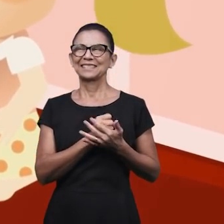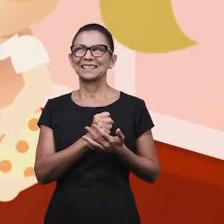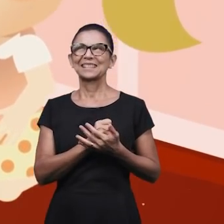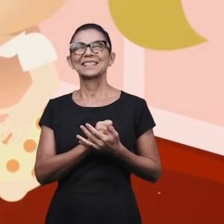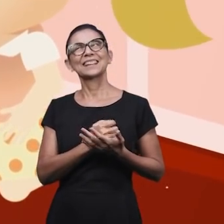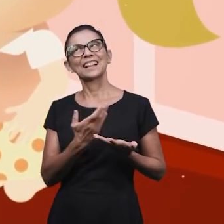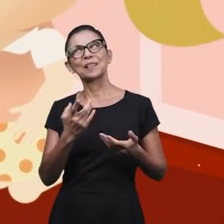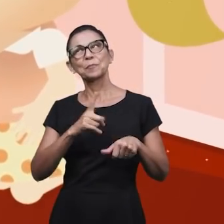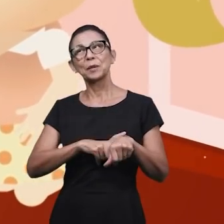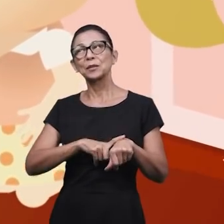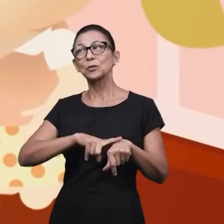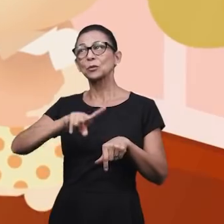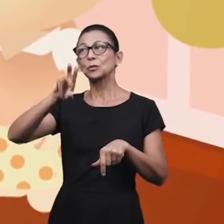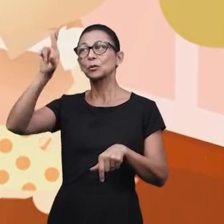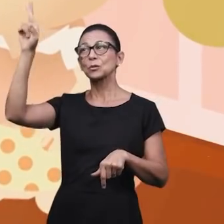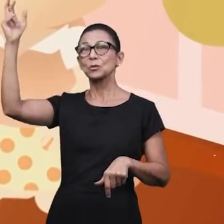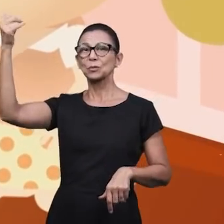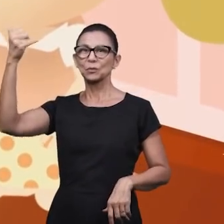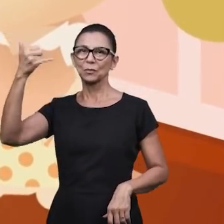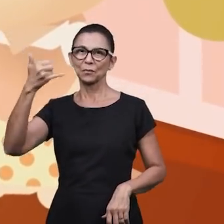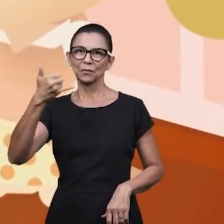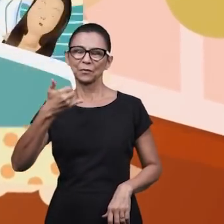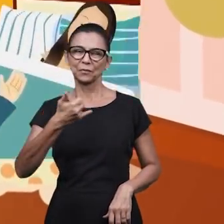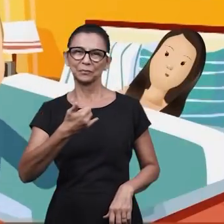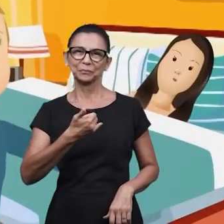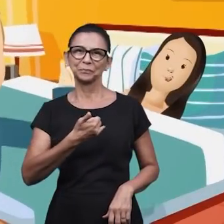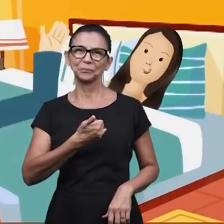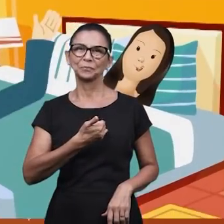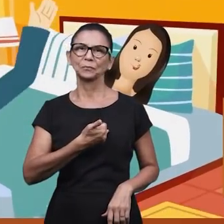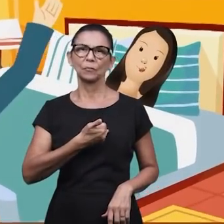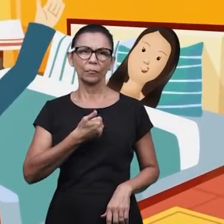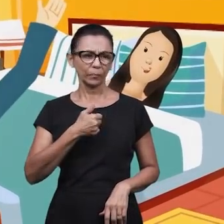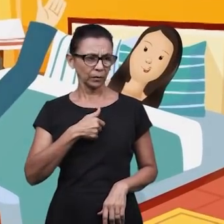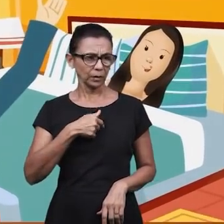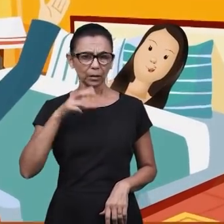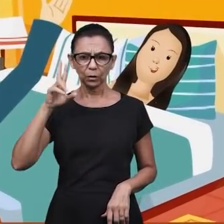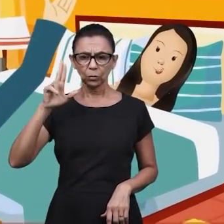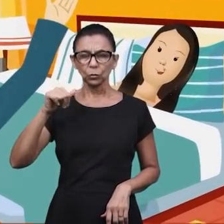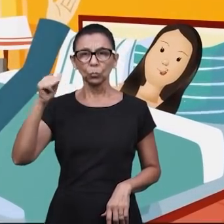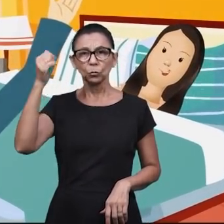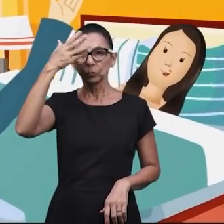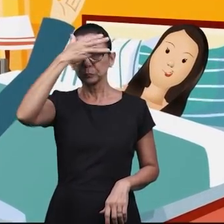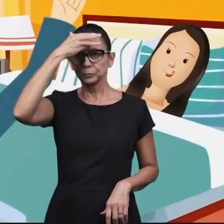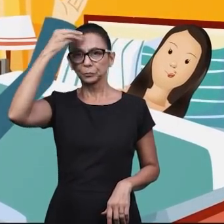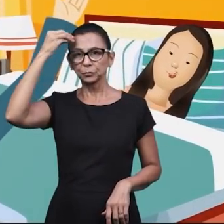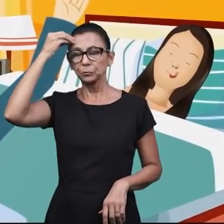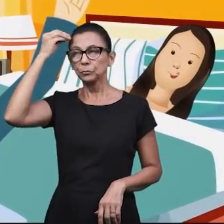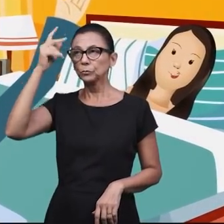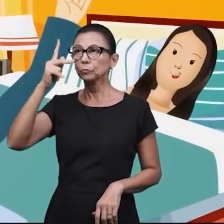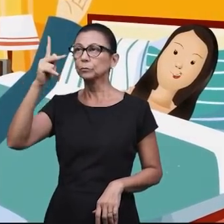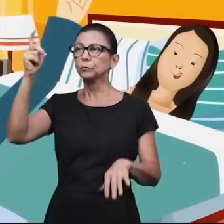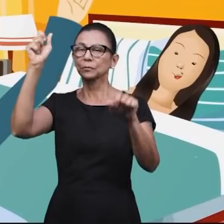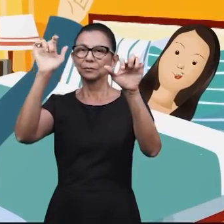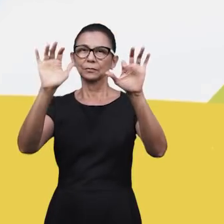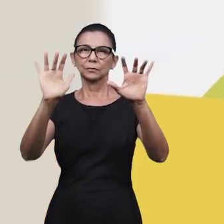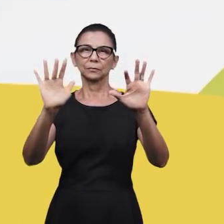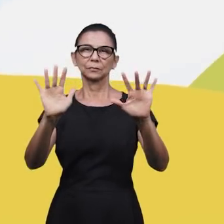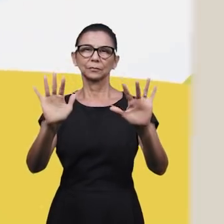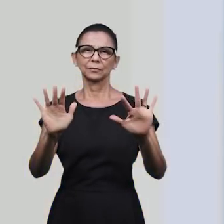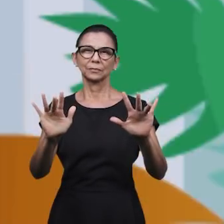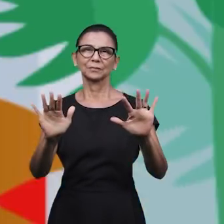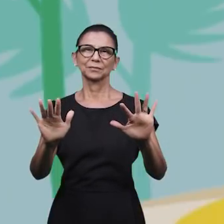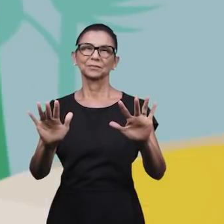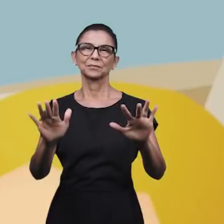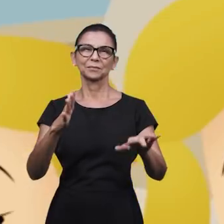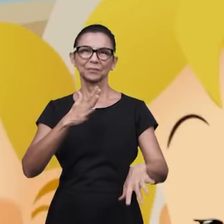tua voz assim, e que nunca se esqueça o que tu fazes por